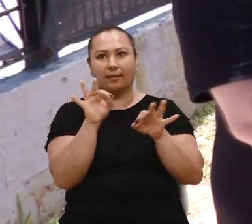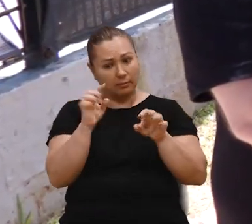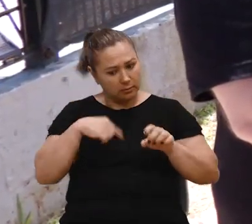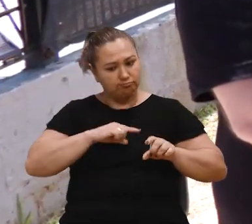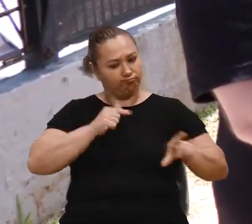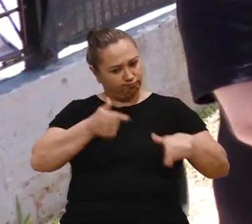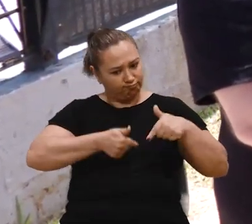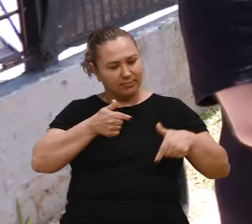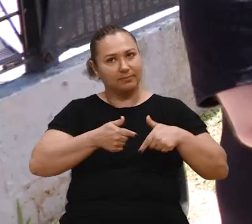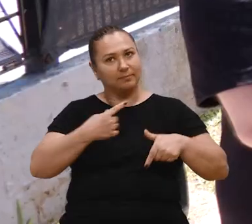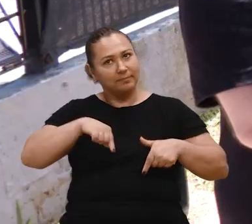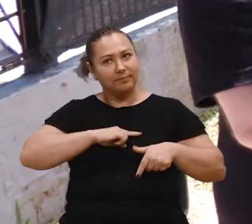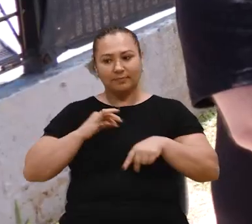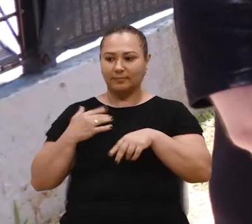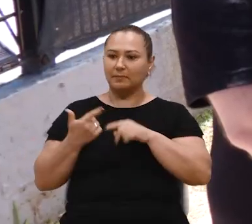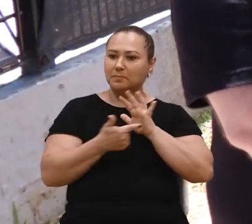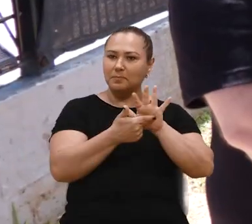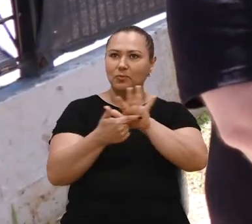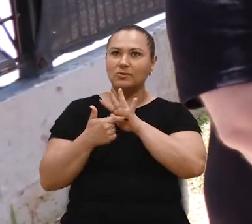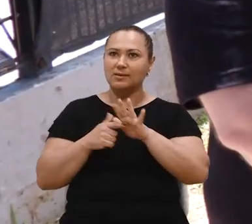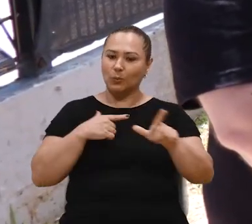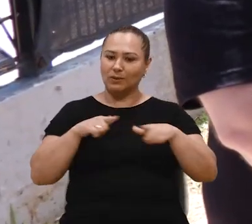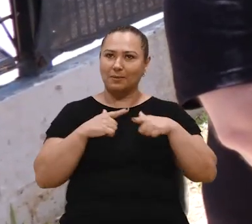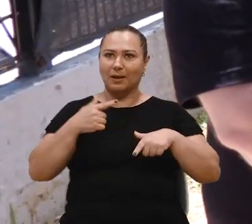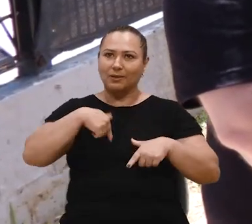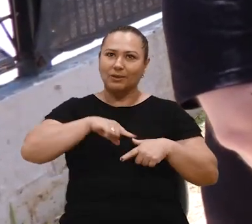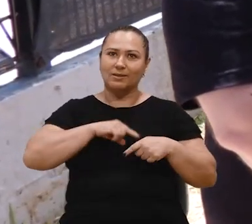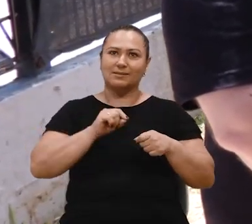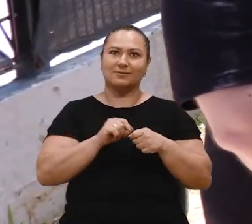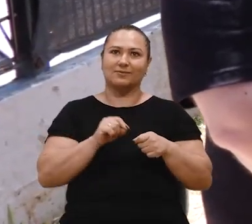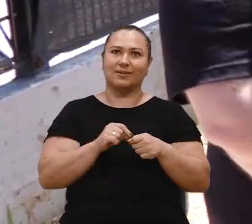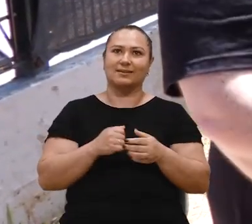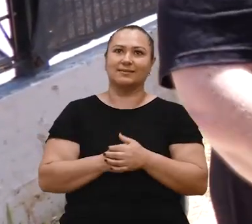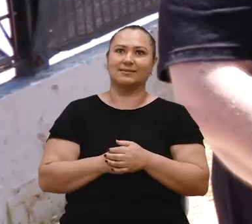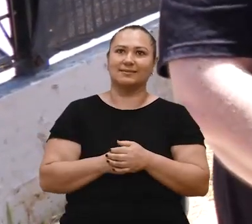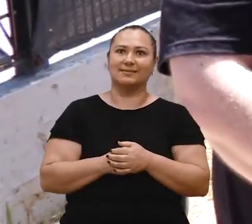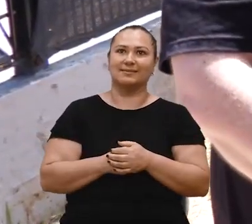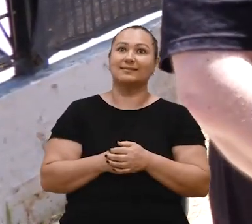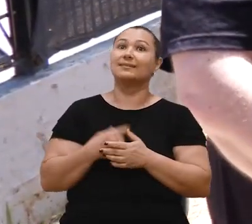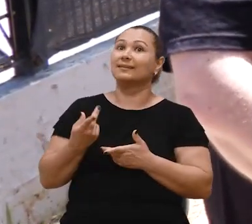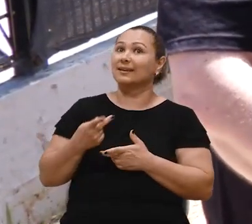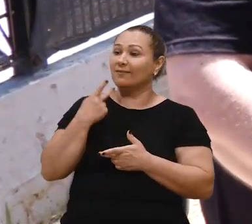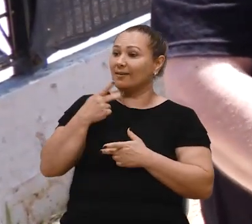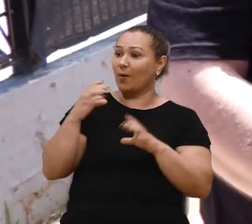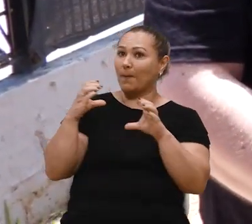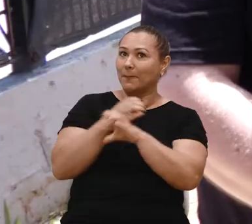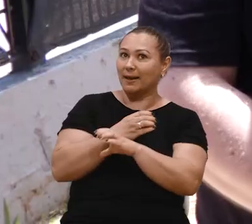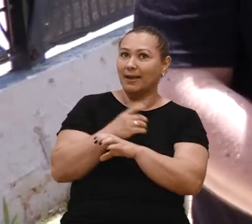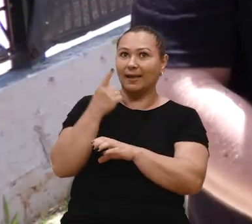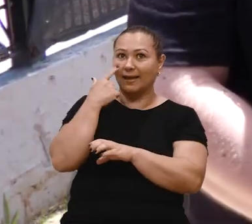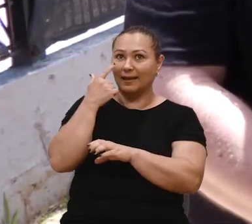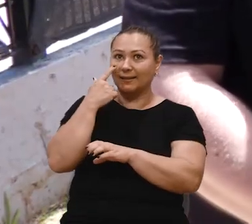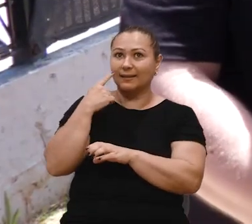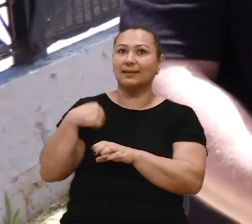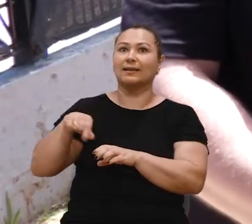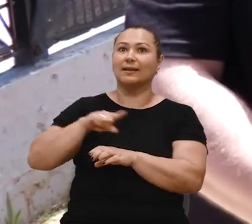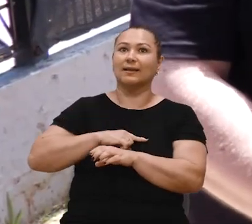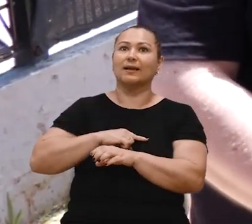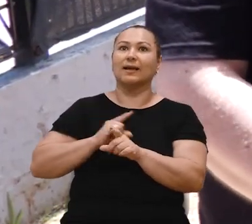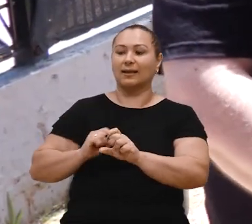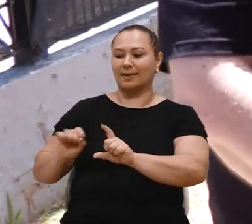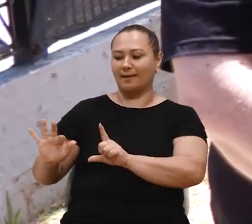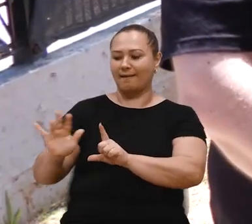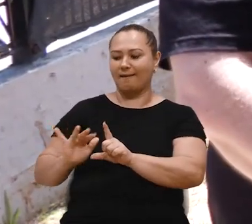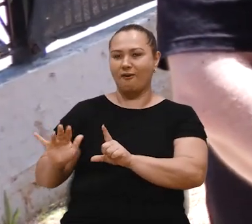mas a gente está trabalhando e esses são os resultados dos trabalhos que a gente faz. A playlist completa do Fala Vereador e Fala Vereador, a audiência